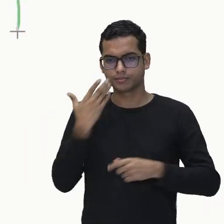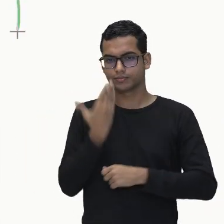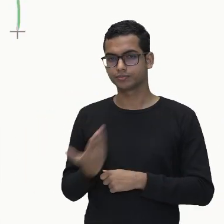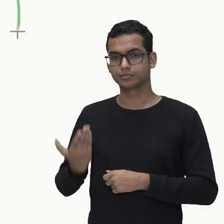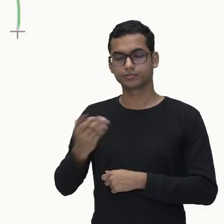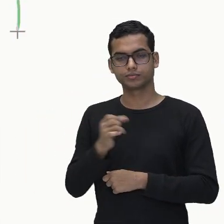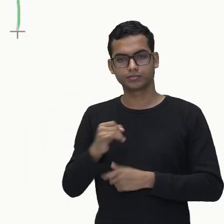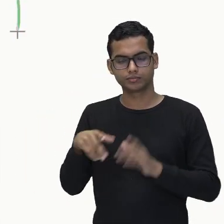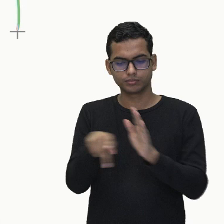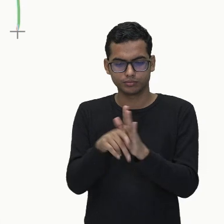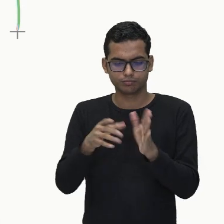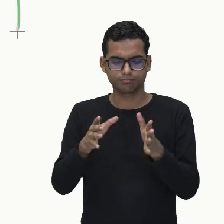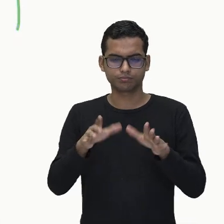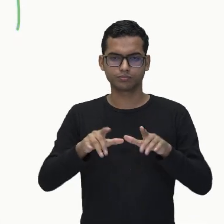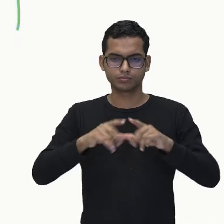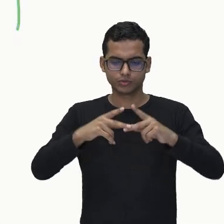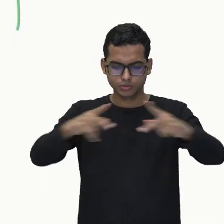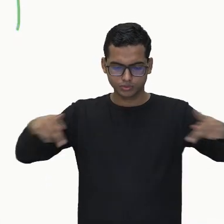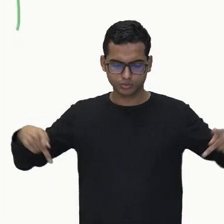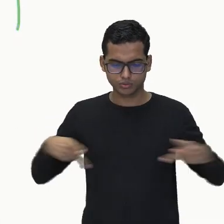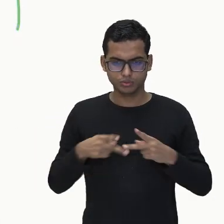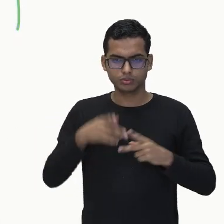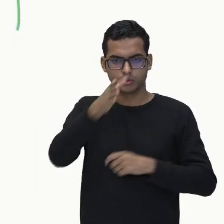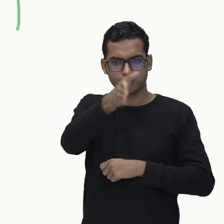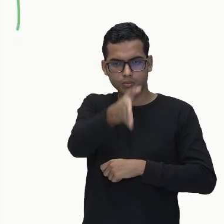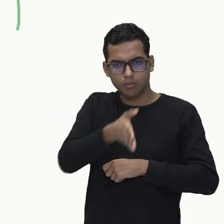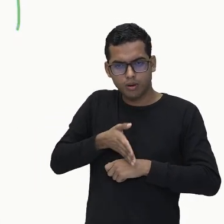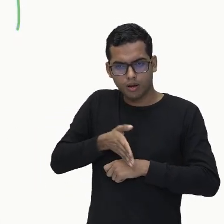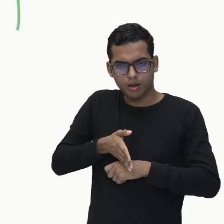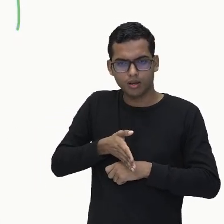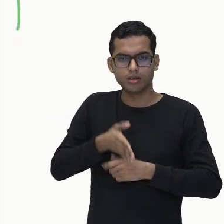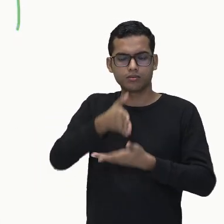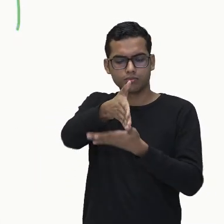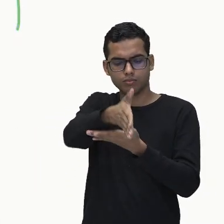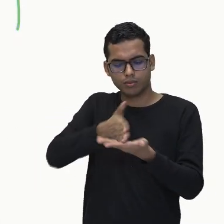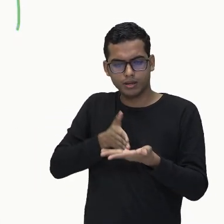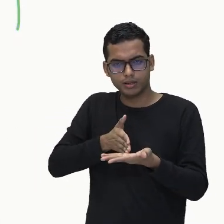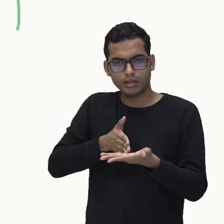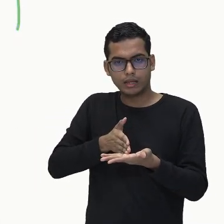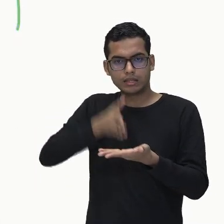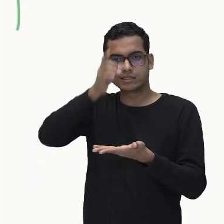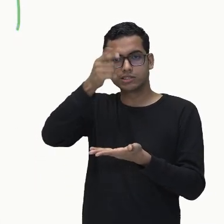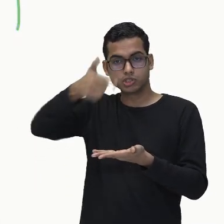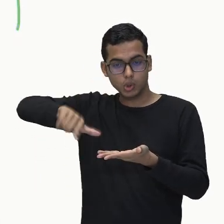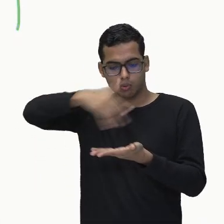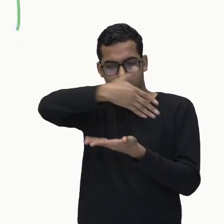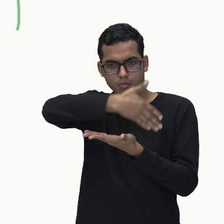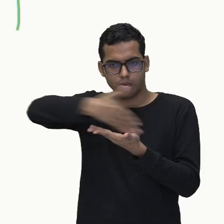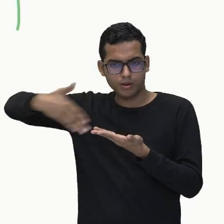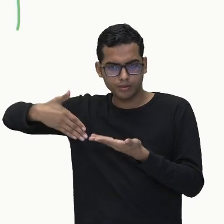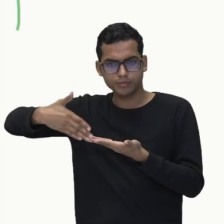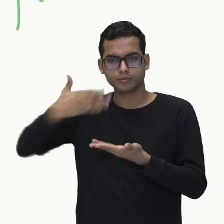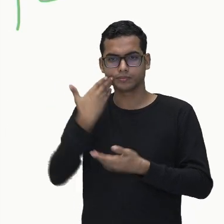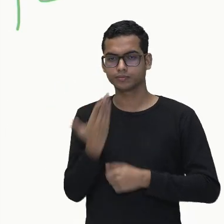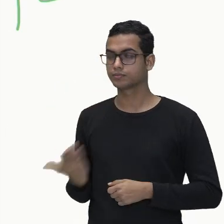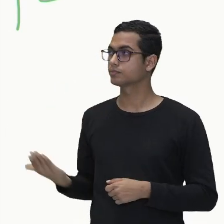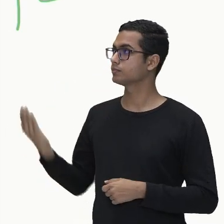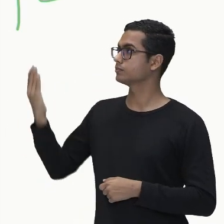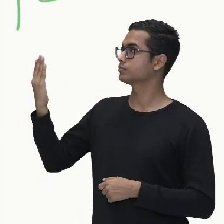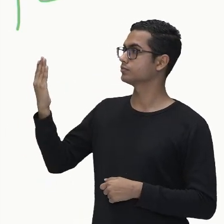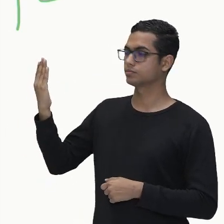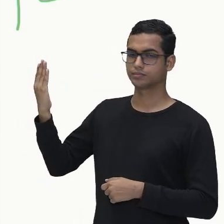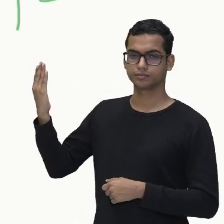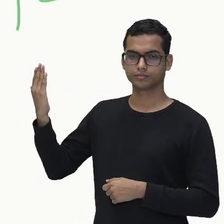duas metades se nós partimos de novo nós temos cada metade se eu for tomar isso aqui para